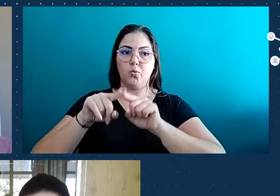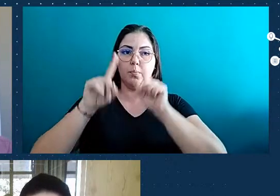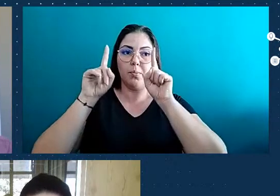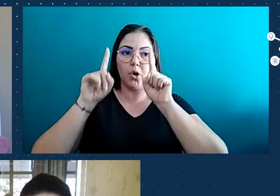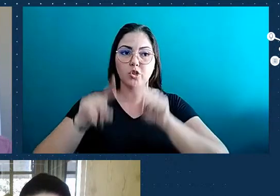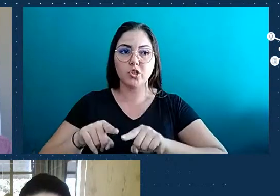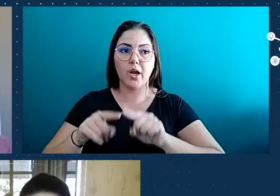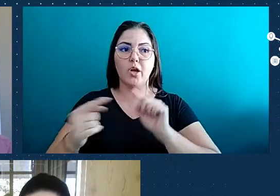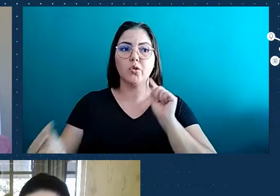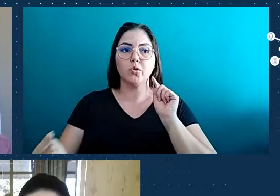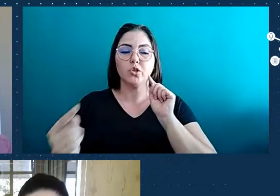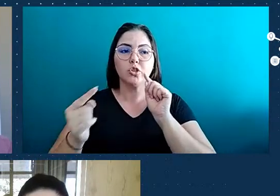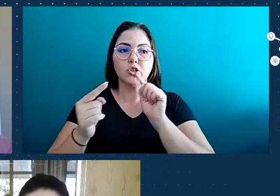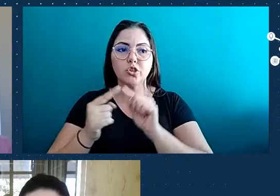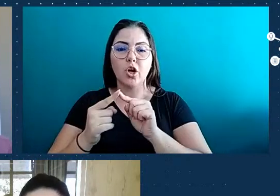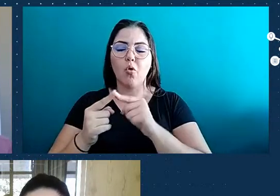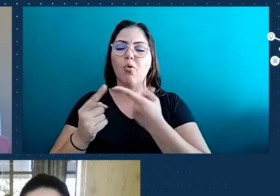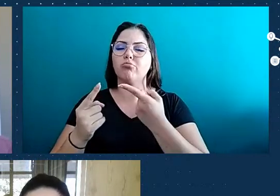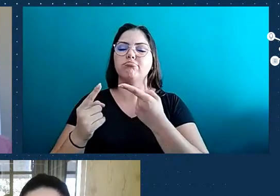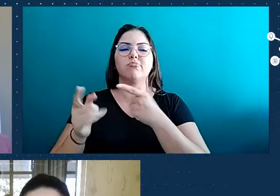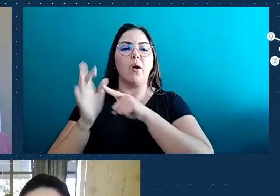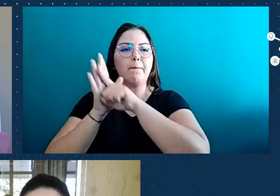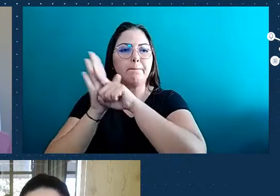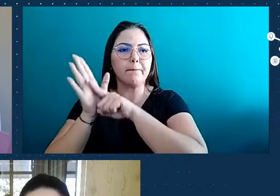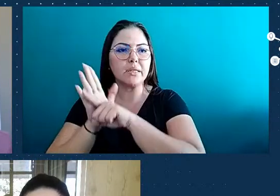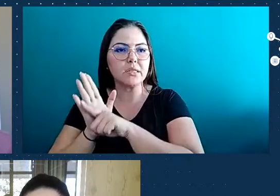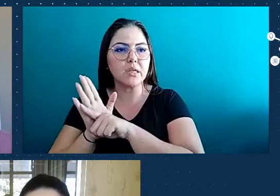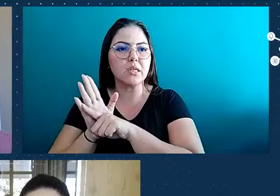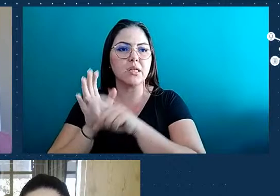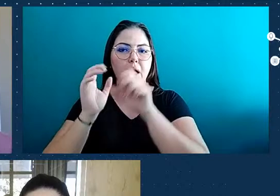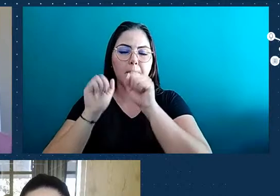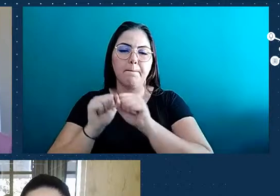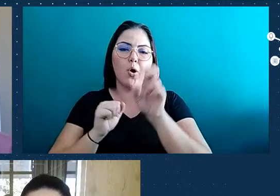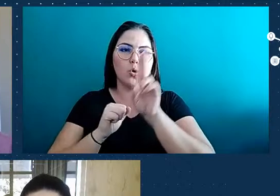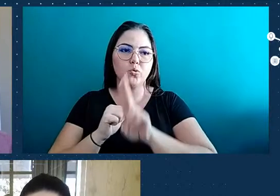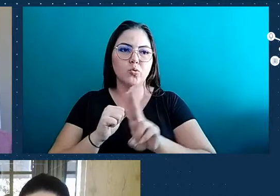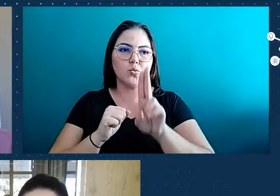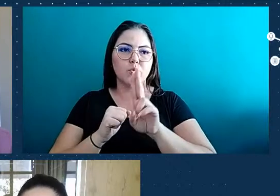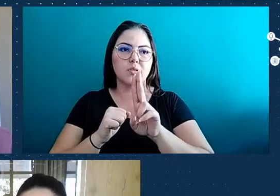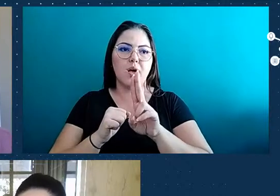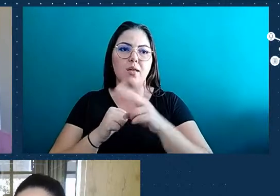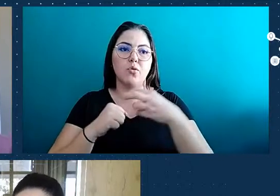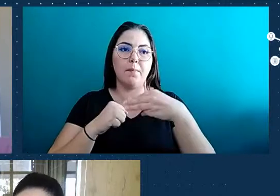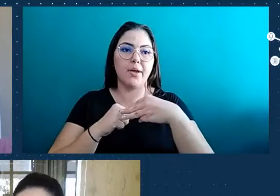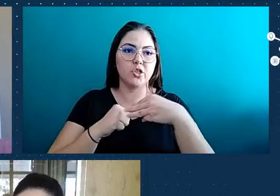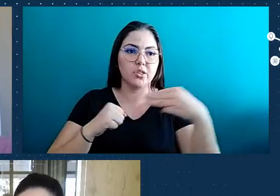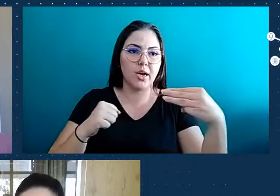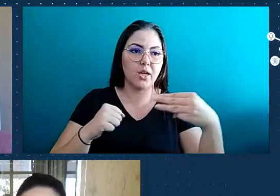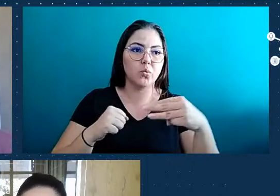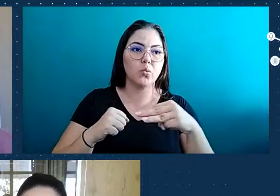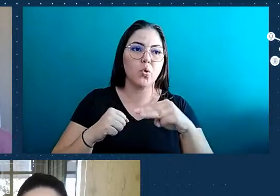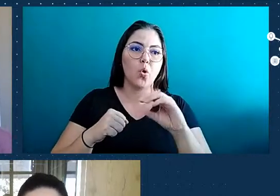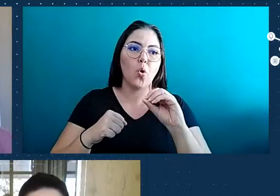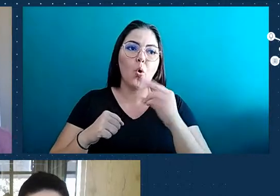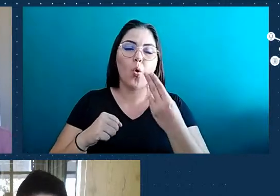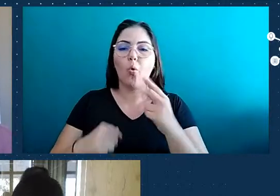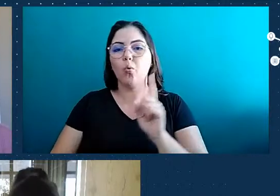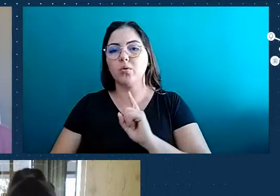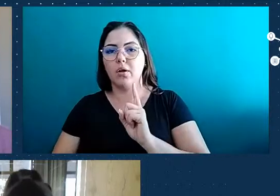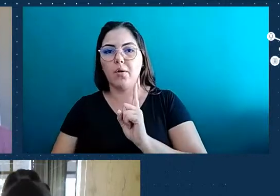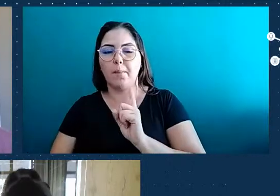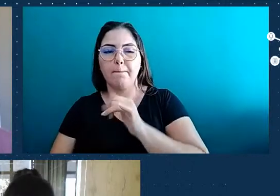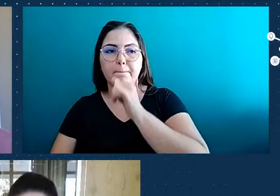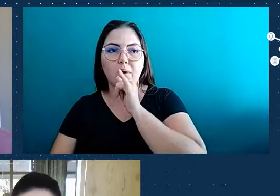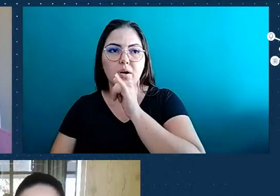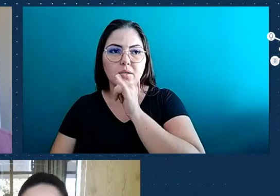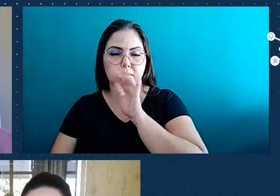ligado diretamente? Seria arriscado fazer isso? Demais, Bruno. Seria arriscado demais. Porque, inclusive, quando